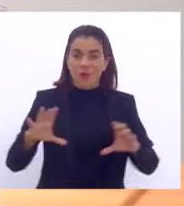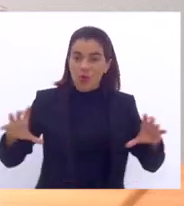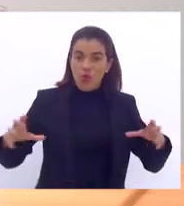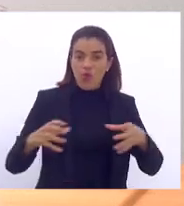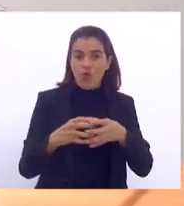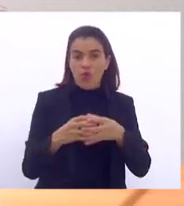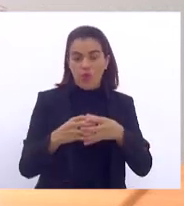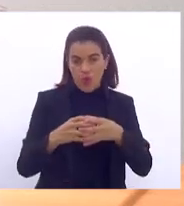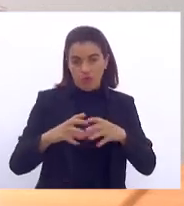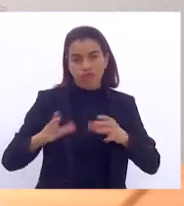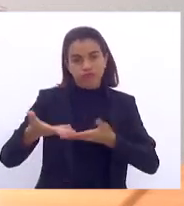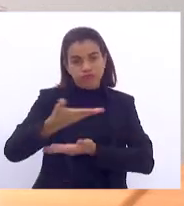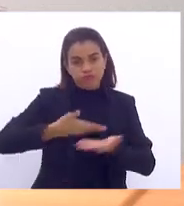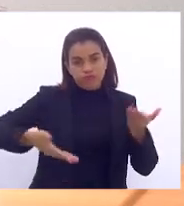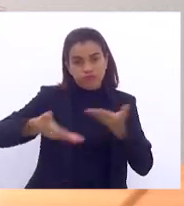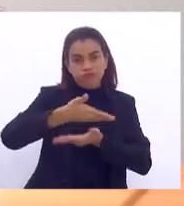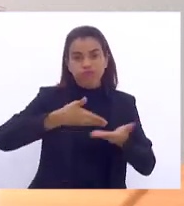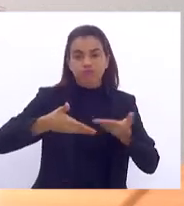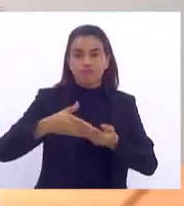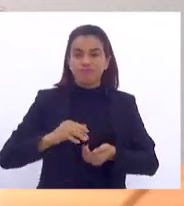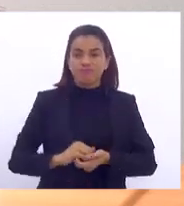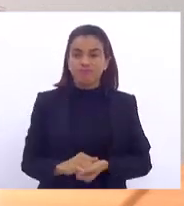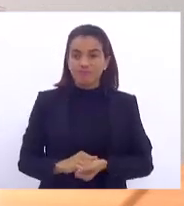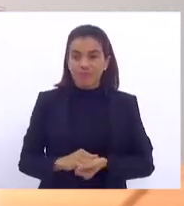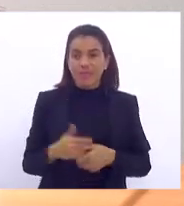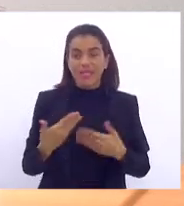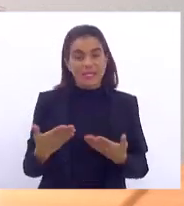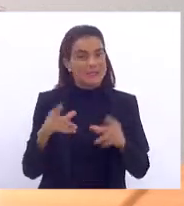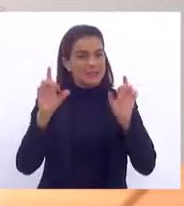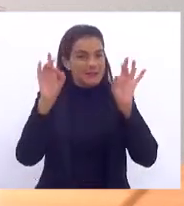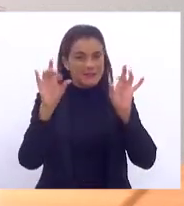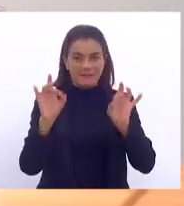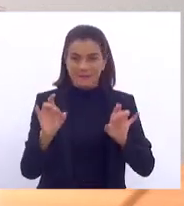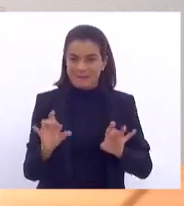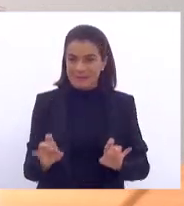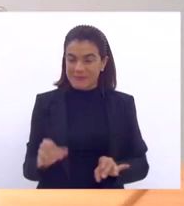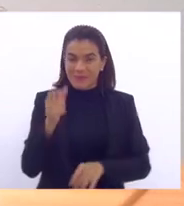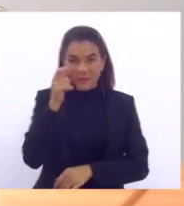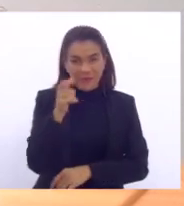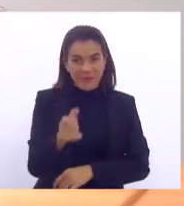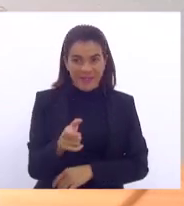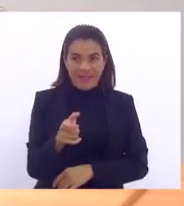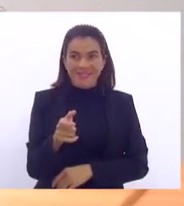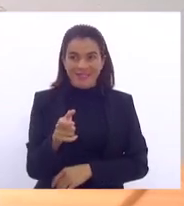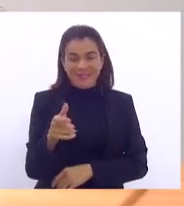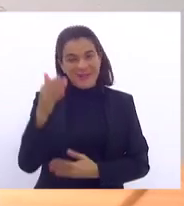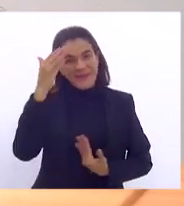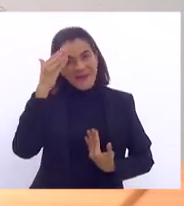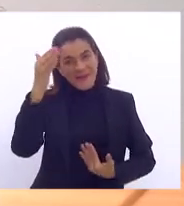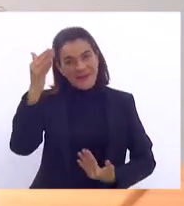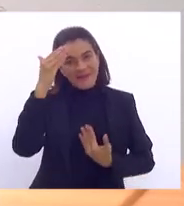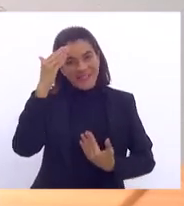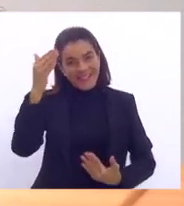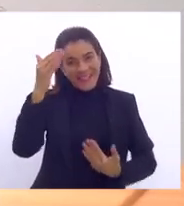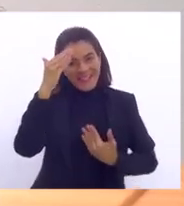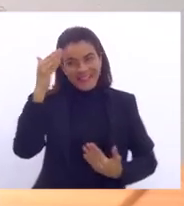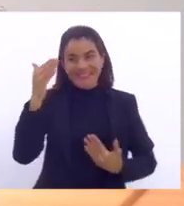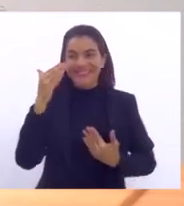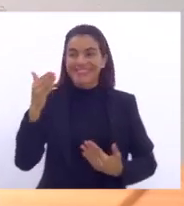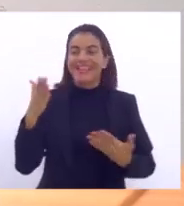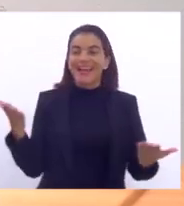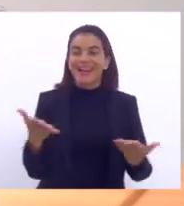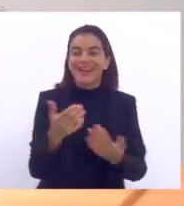poderes aos demais da mesa diretora e isso é muito especial isso é muito interessante muito obrigado e eu deixo aqui um forte